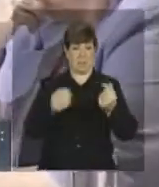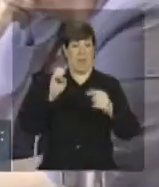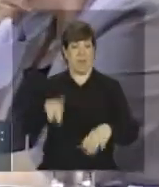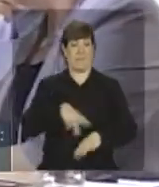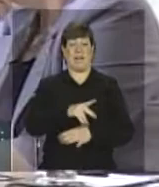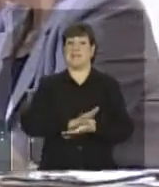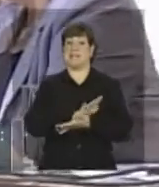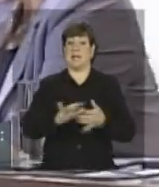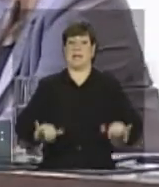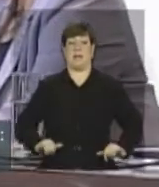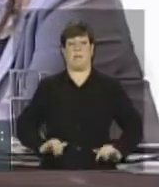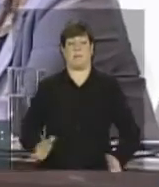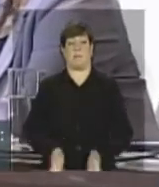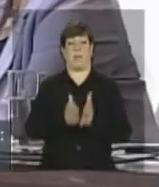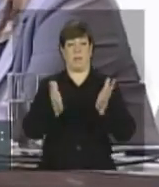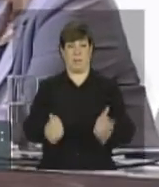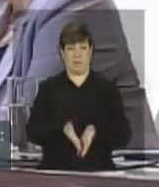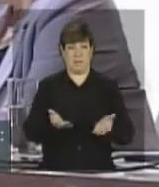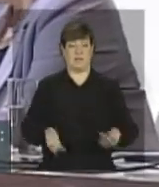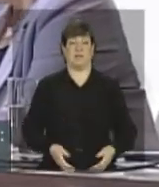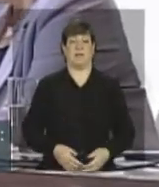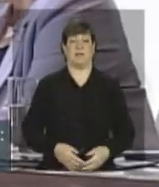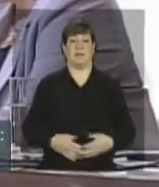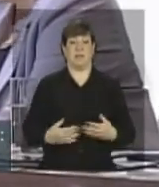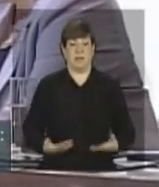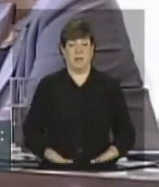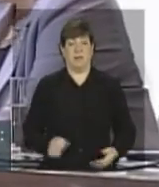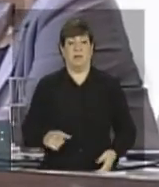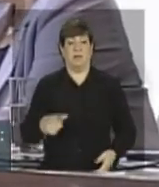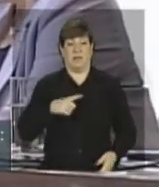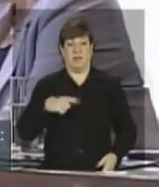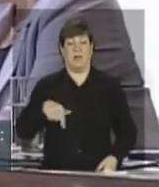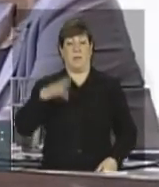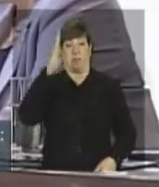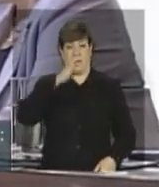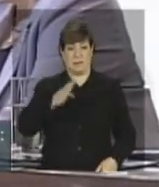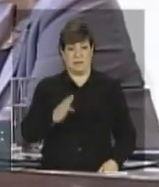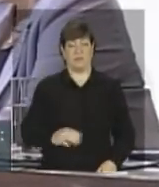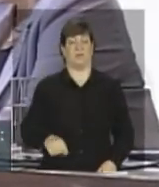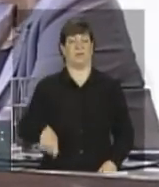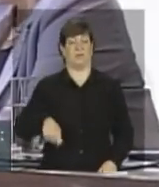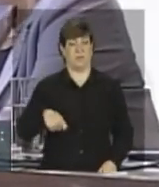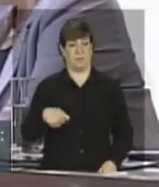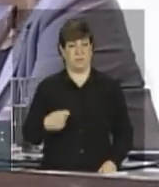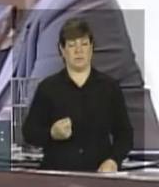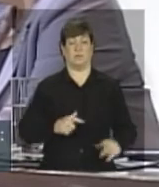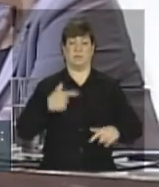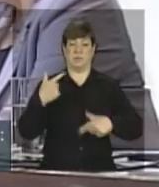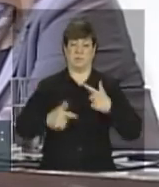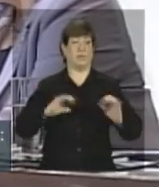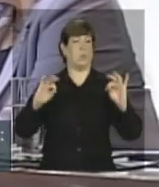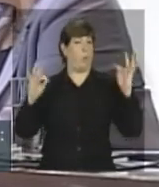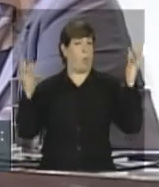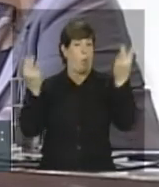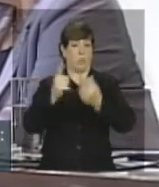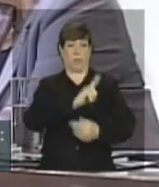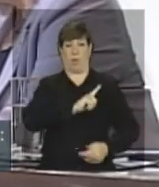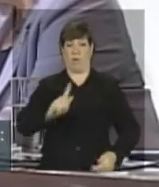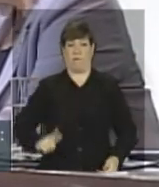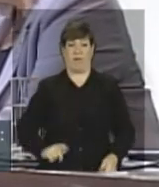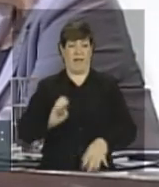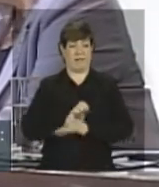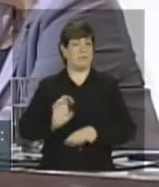sei que o senhor fez no seu estado e que o Brasil fez através dessa opção da presidenta Dilma, porque todos os governadores de todos os